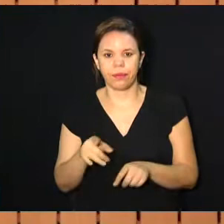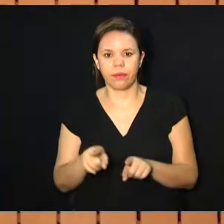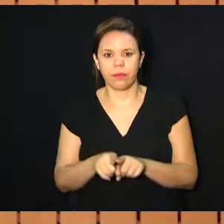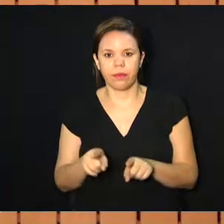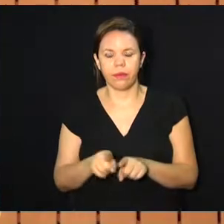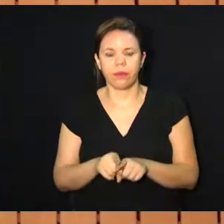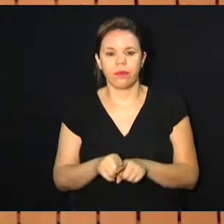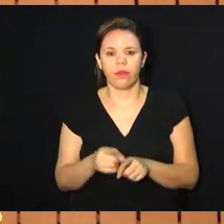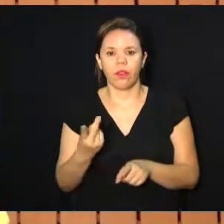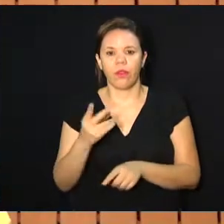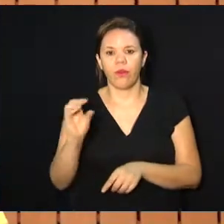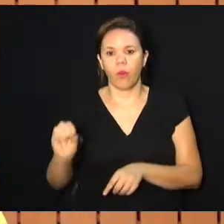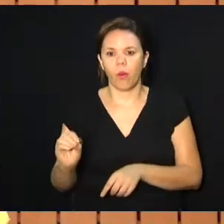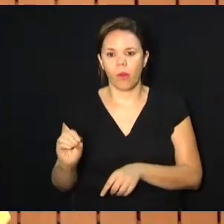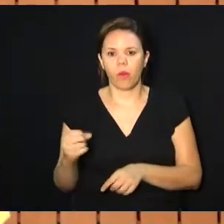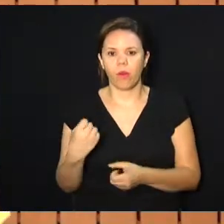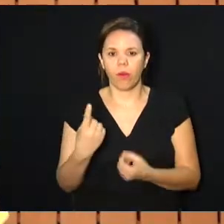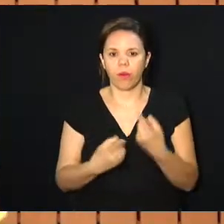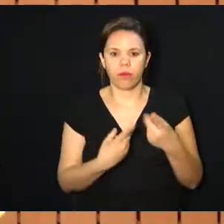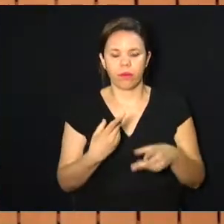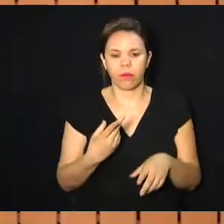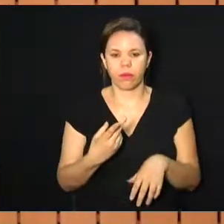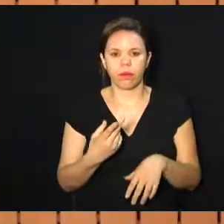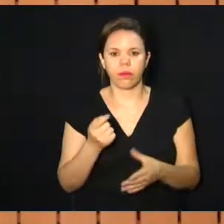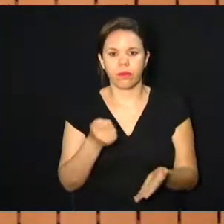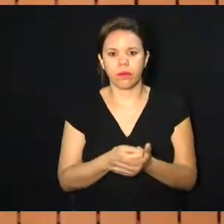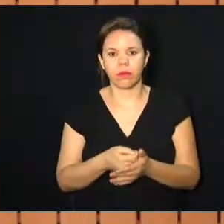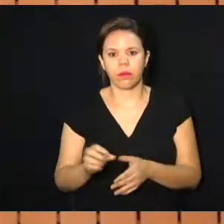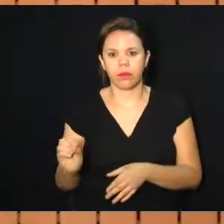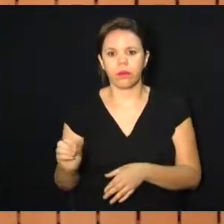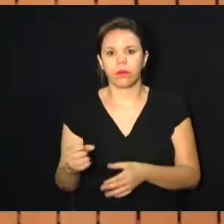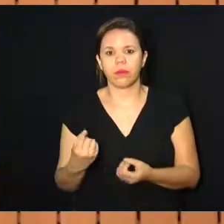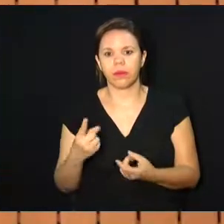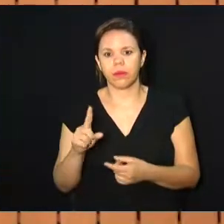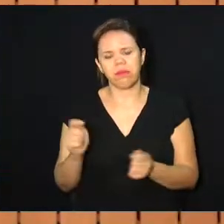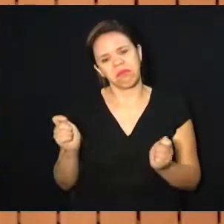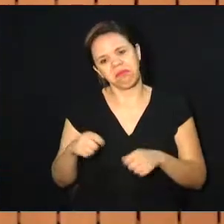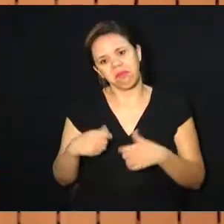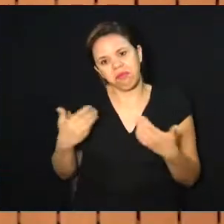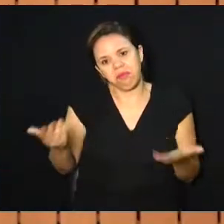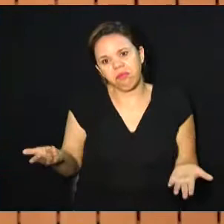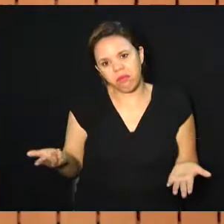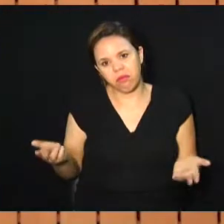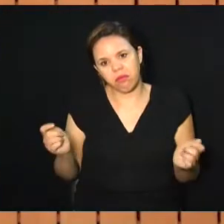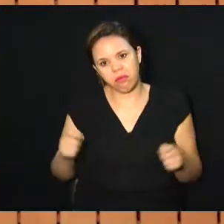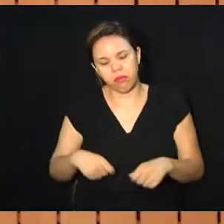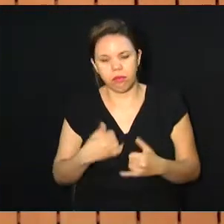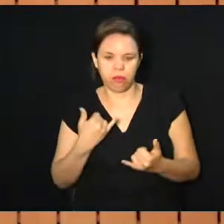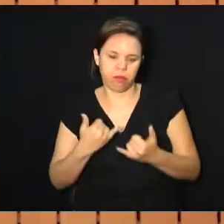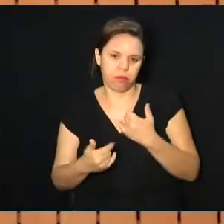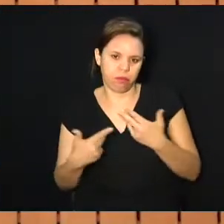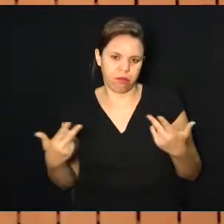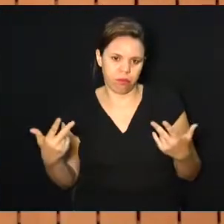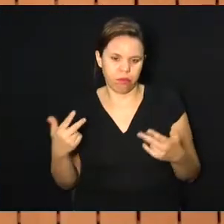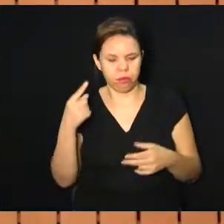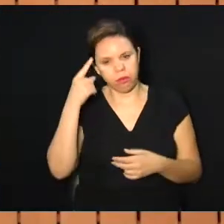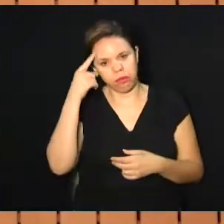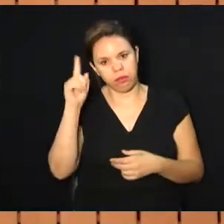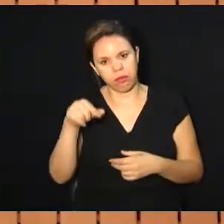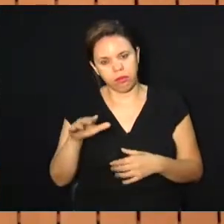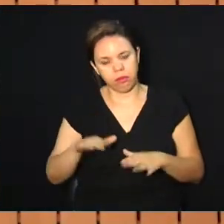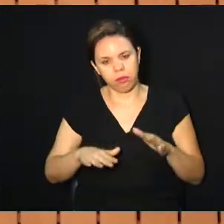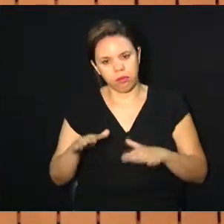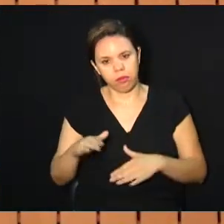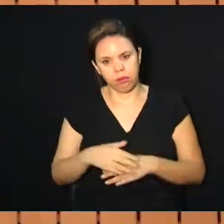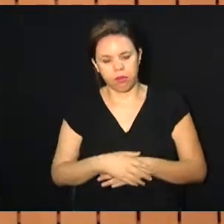tarifa zero. Eu vi, né, que tem algumas cidades que adotaram a tarifa zero. Então, quer dizer, isso é possível? Parece uma coisa, um ideal meio... Muitas vezes